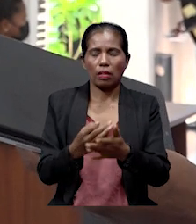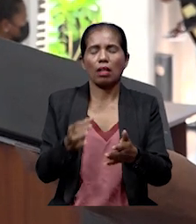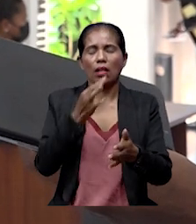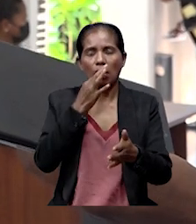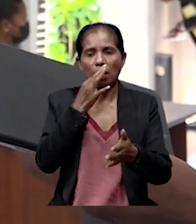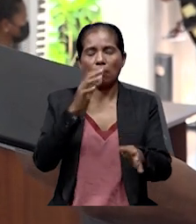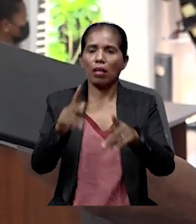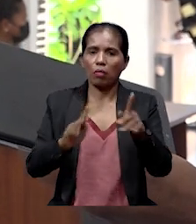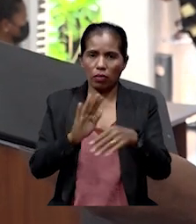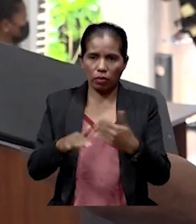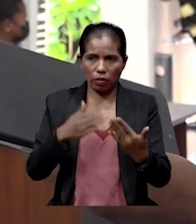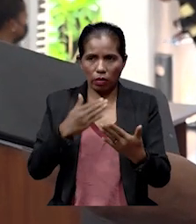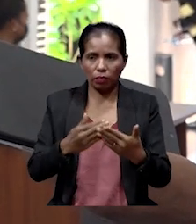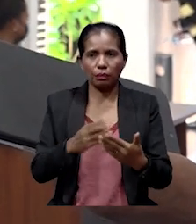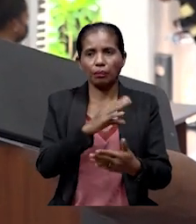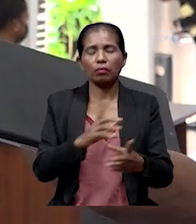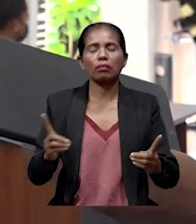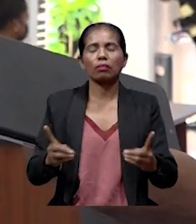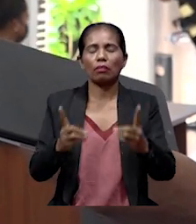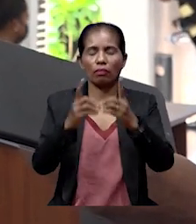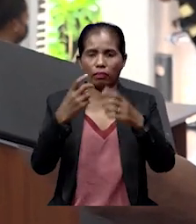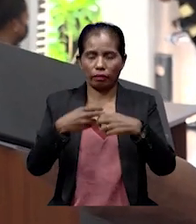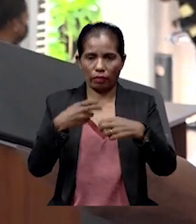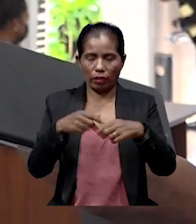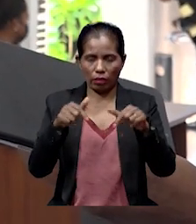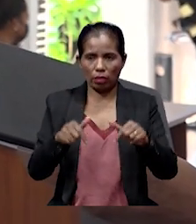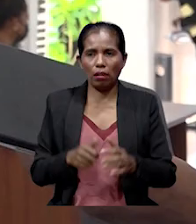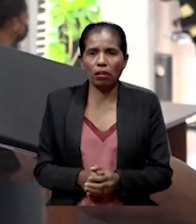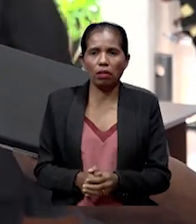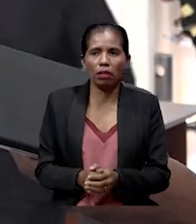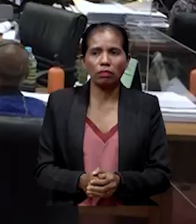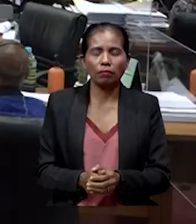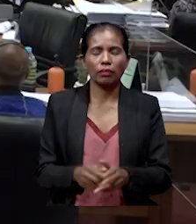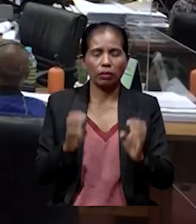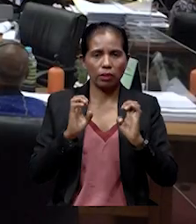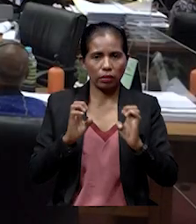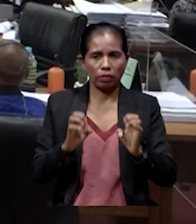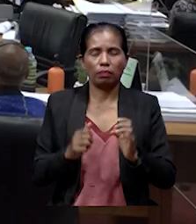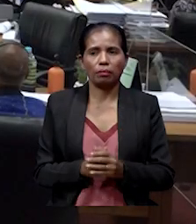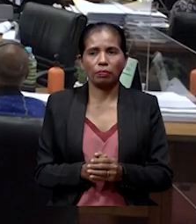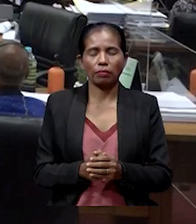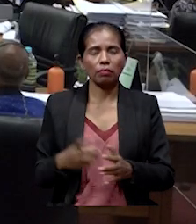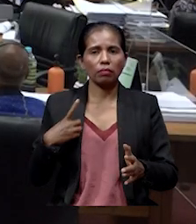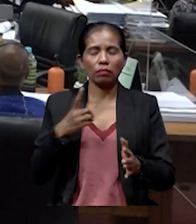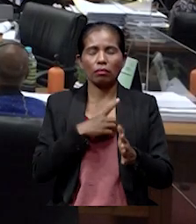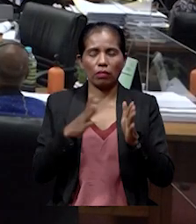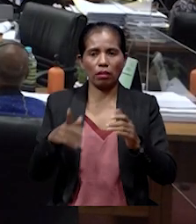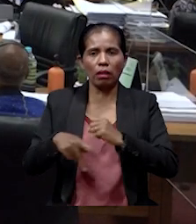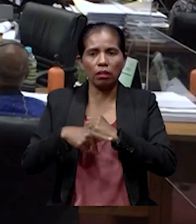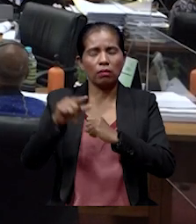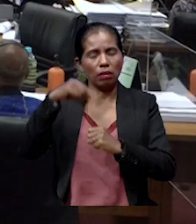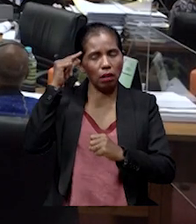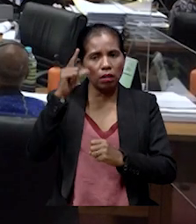populasaun iha atu hasoro krize dene ne mais urgente leu. Deputada bancada governo